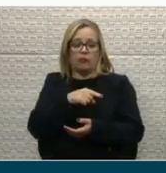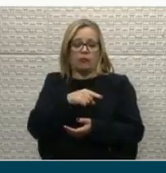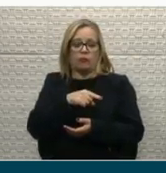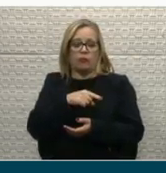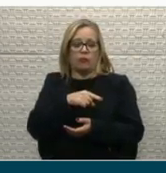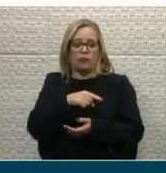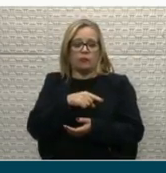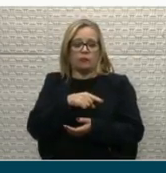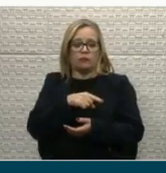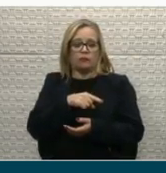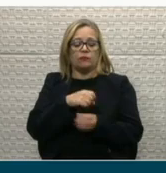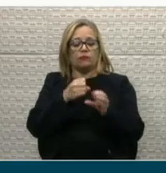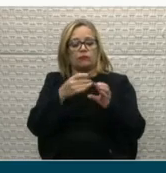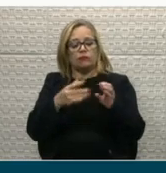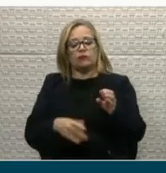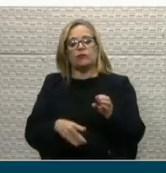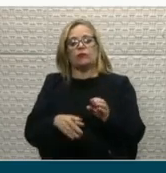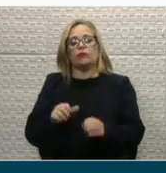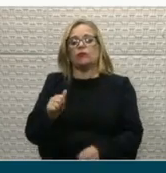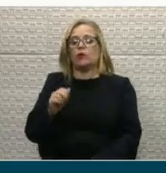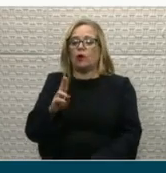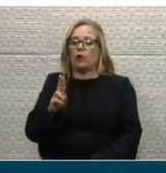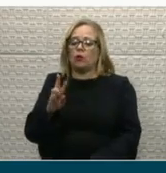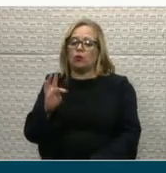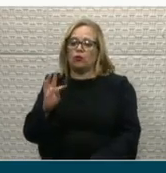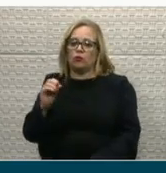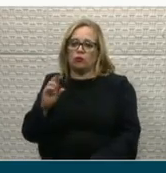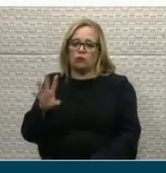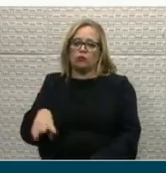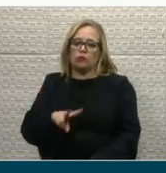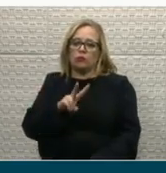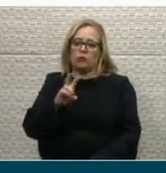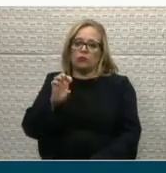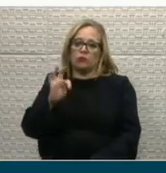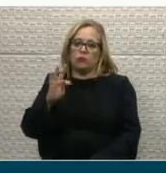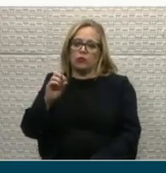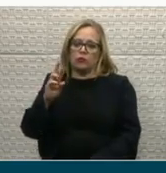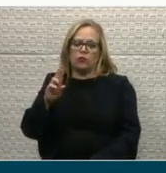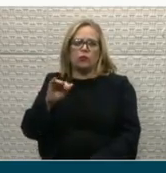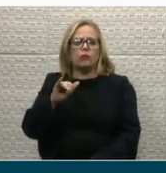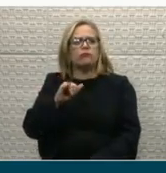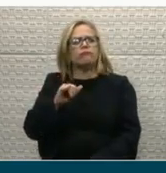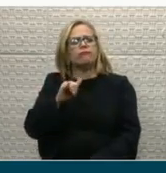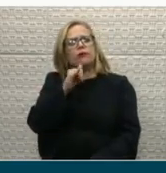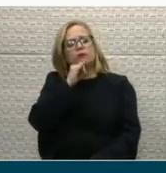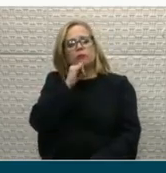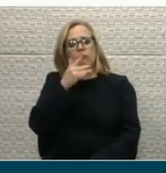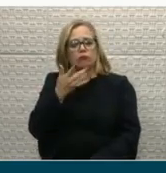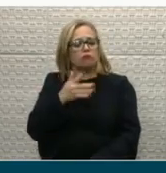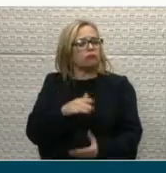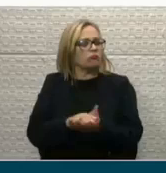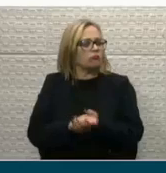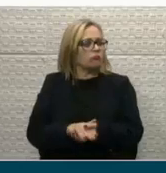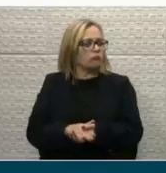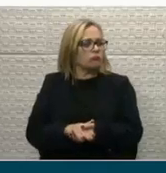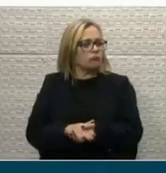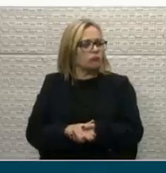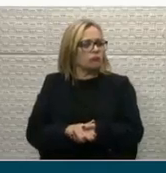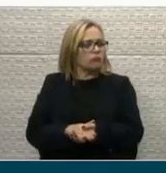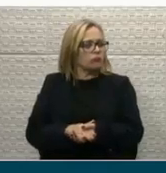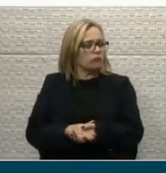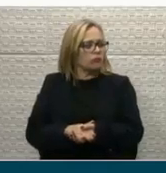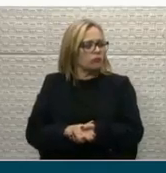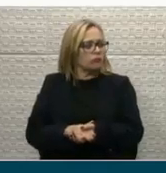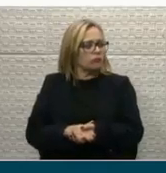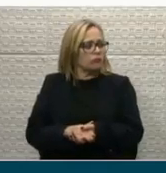os formatos dos autovetores. Qual seria um exemplo de autovetor? Quando eu tomo nessa